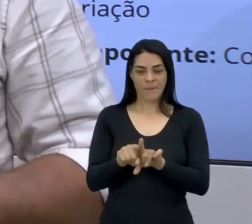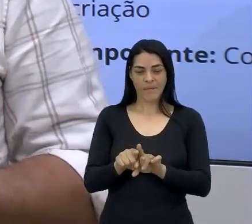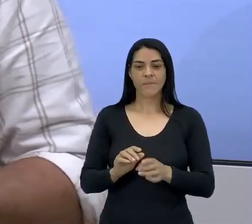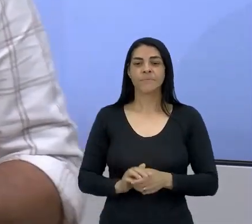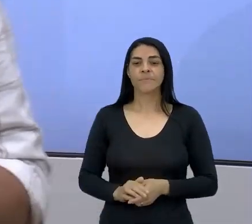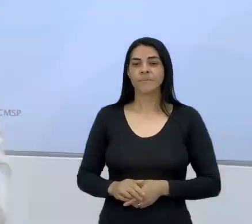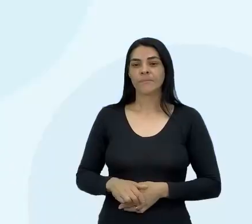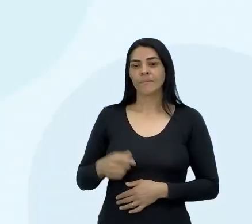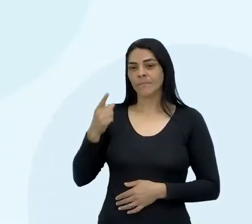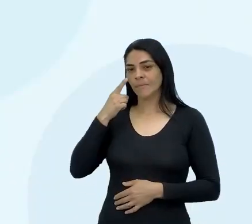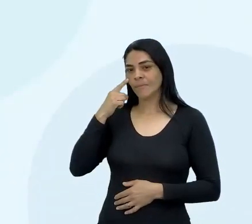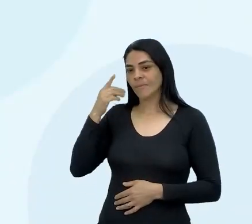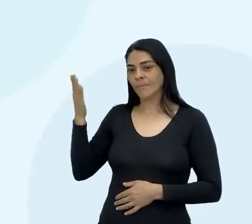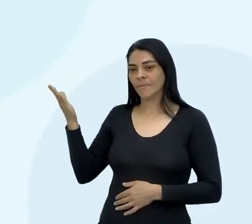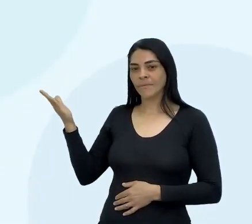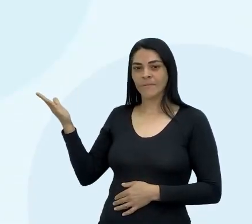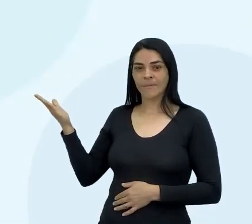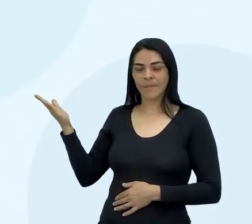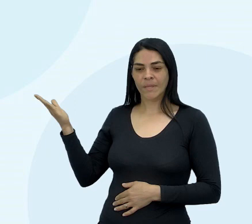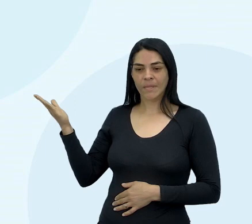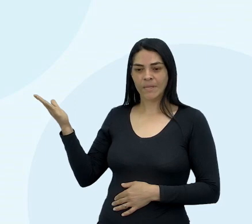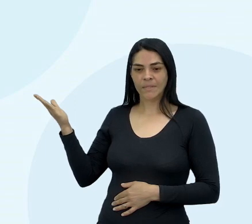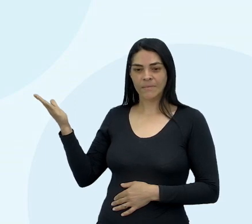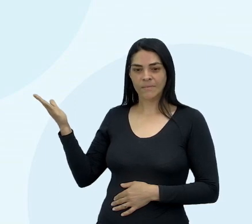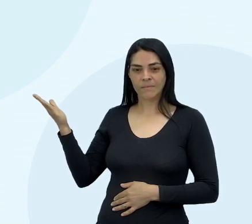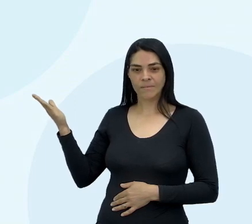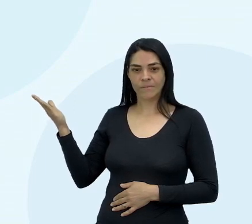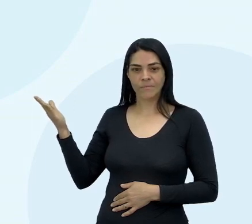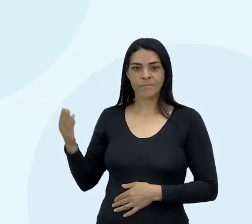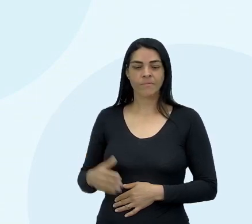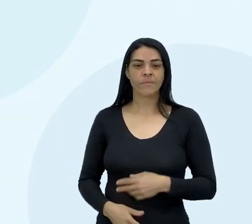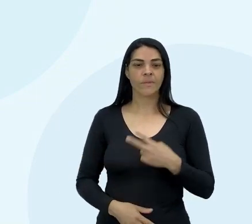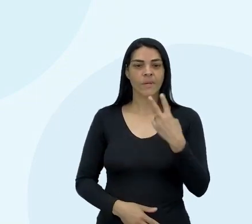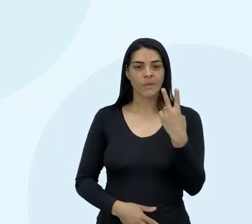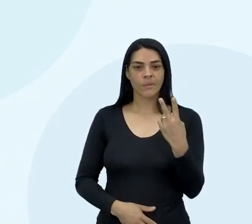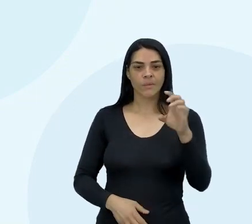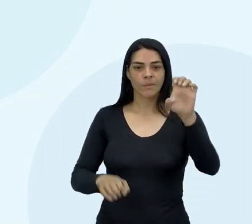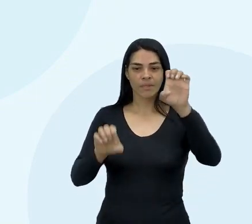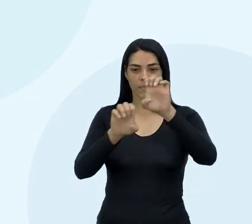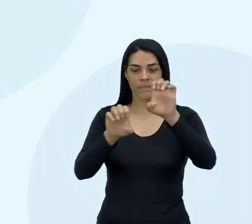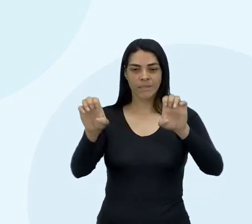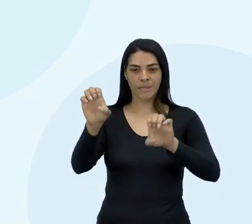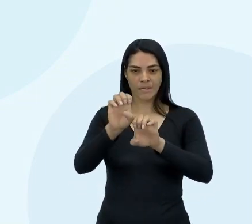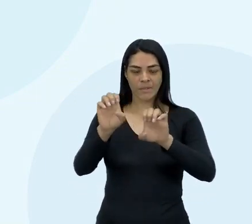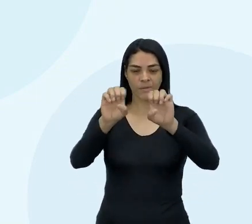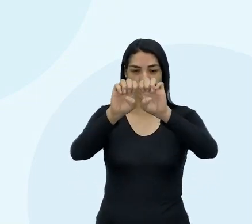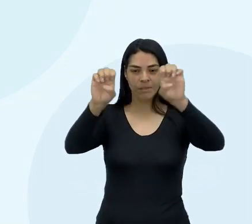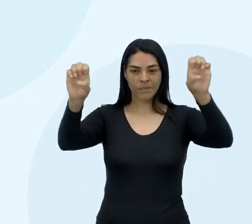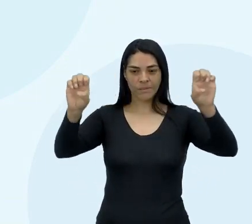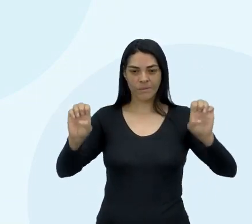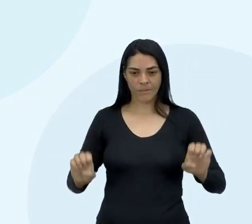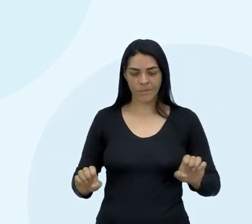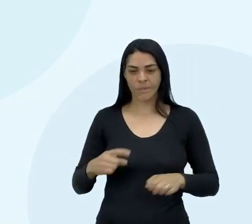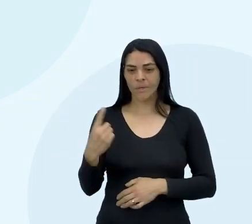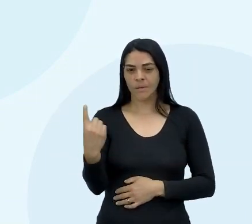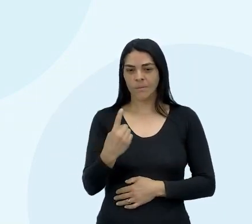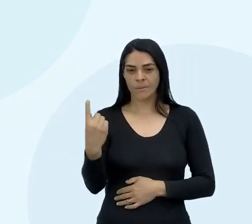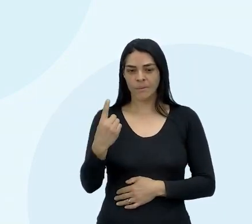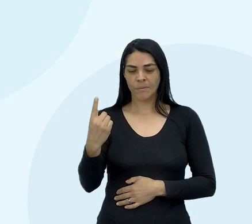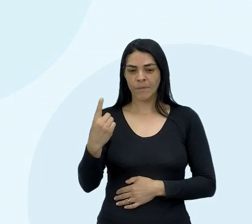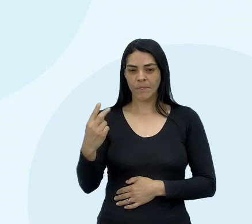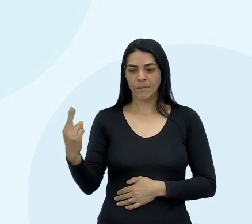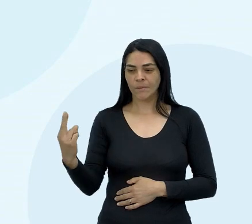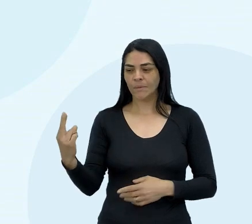para a tela ainda, a gente está trabalhando aí 2 eixos estruturantes. O primeiro deles, que é representado por